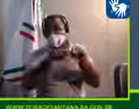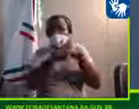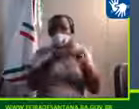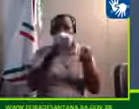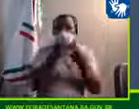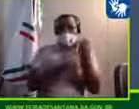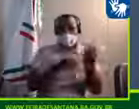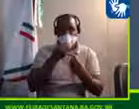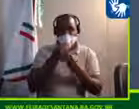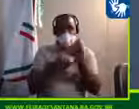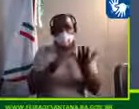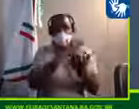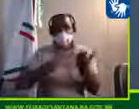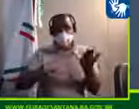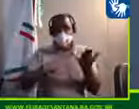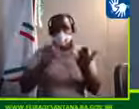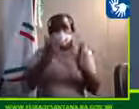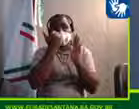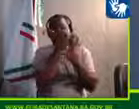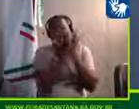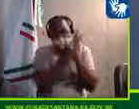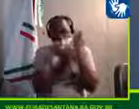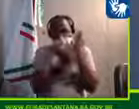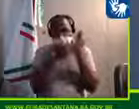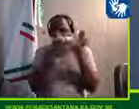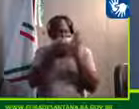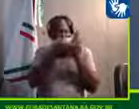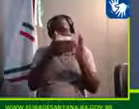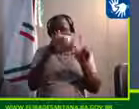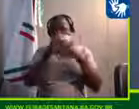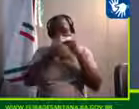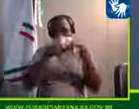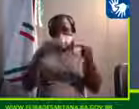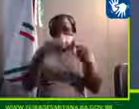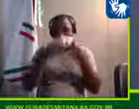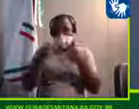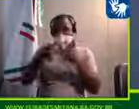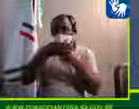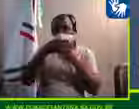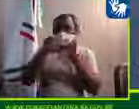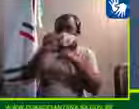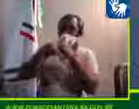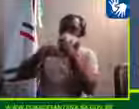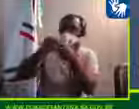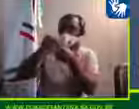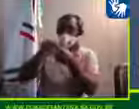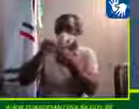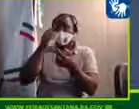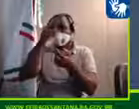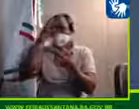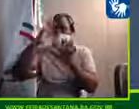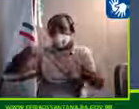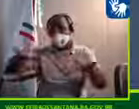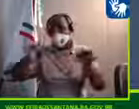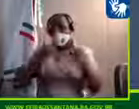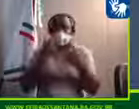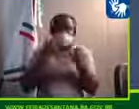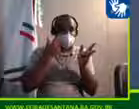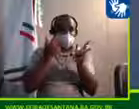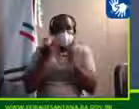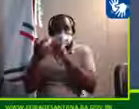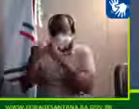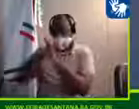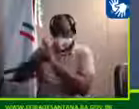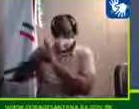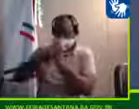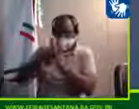medida provisória em vigor, que foi prorrogada agora e que permite que esse tipo de ajuste possa ter sido realizado entre eles. Nós vamos verificar